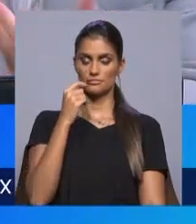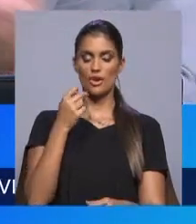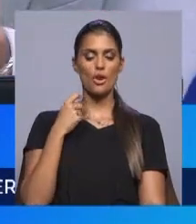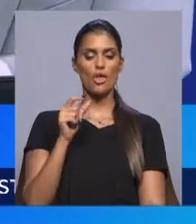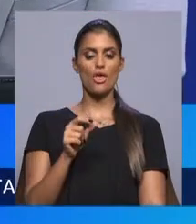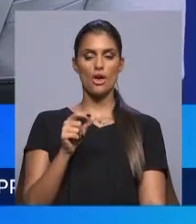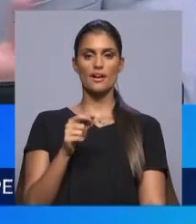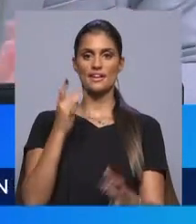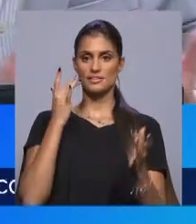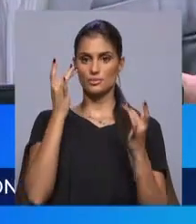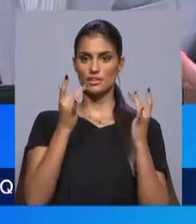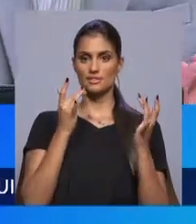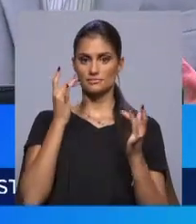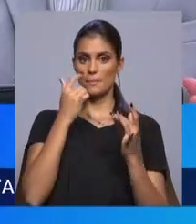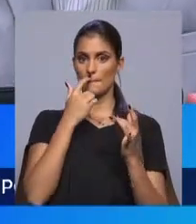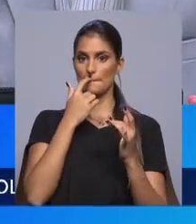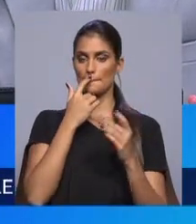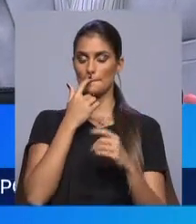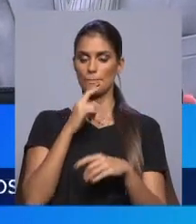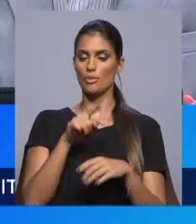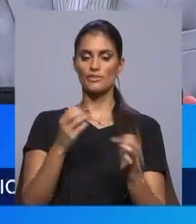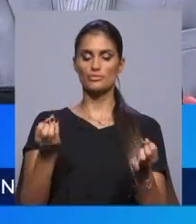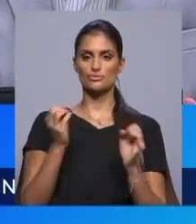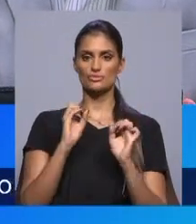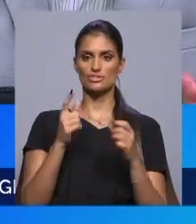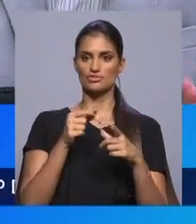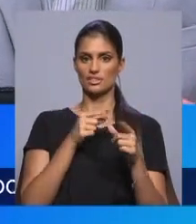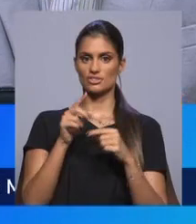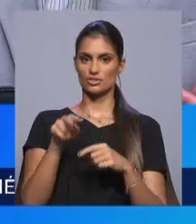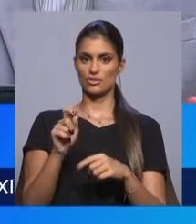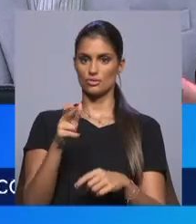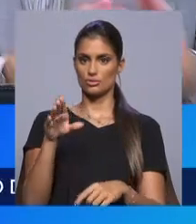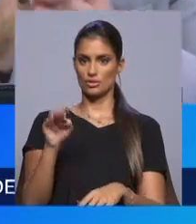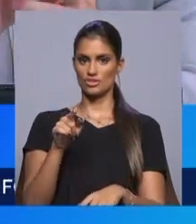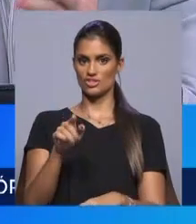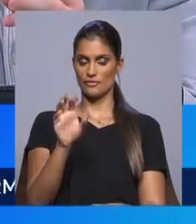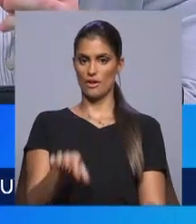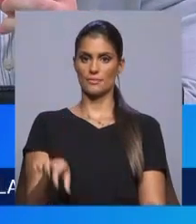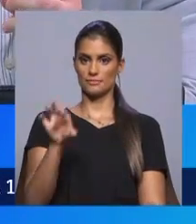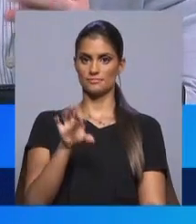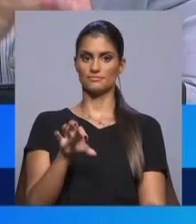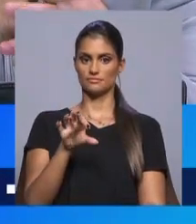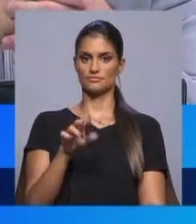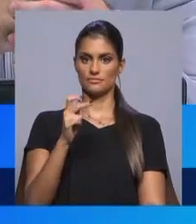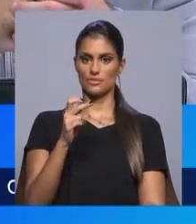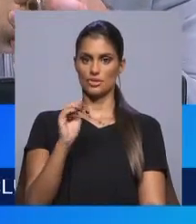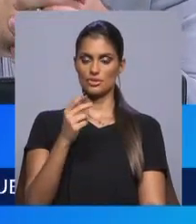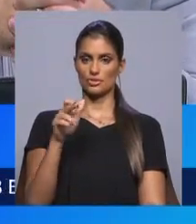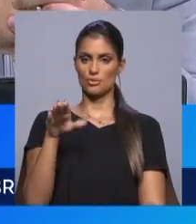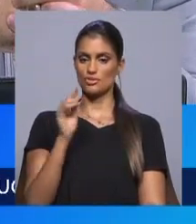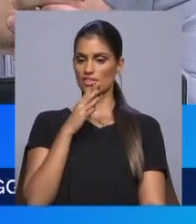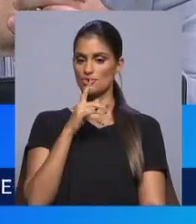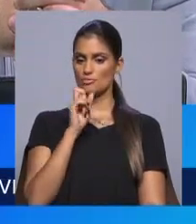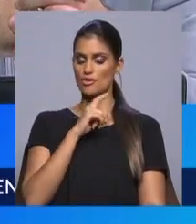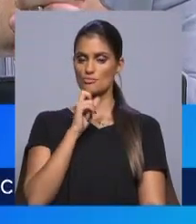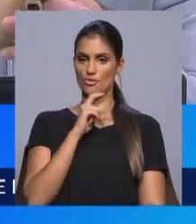pequenininha. Teoricamente, não deveriam existir estrelas de neutrões com esta massa. Os astrónomos dizem que podemos estar,